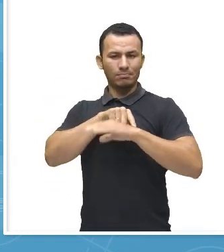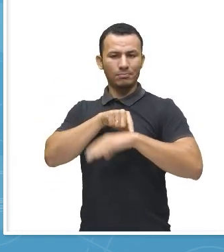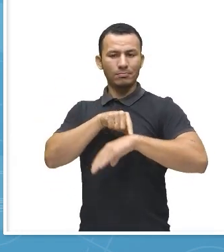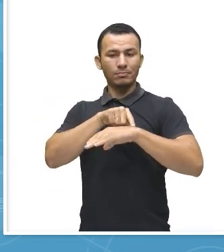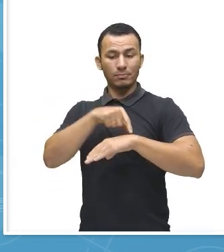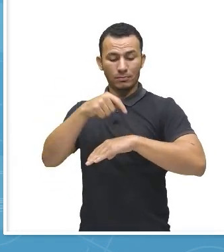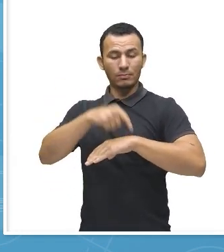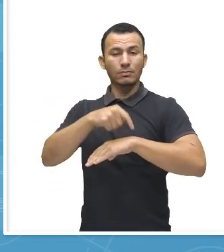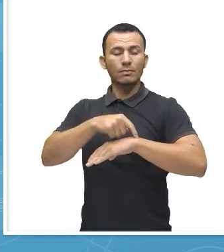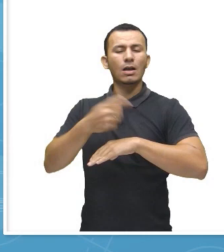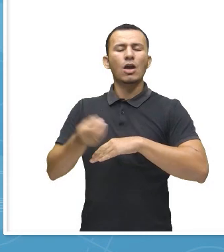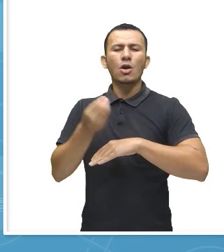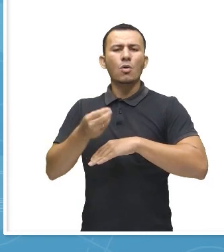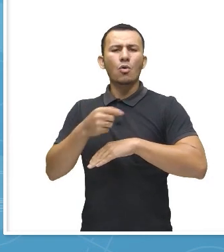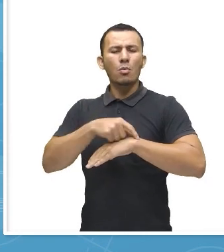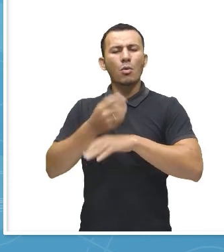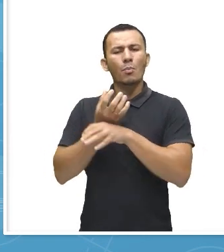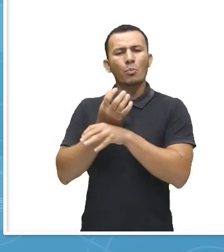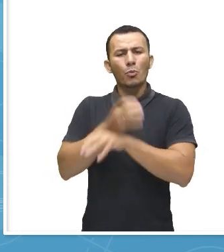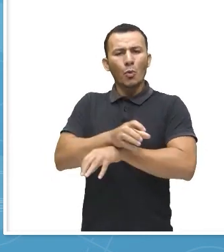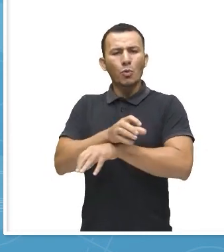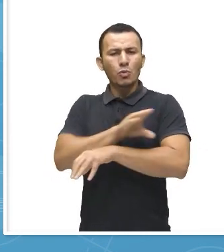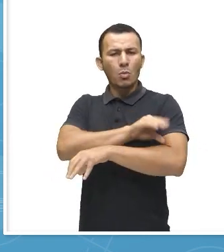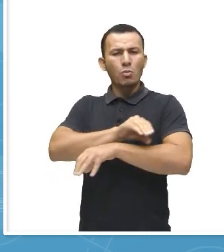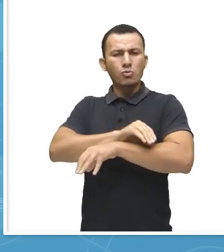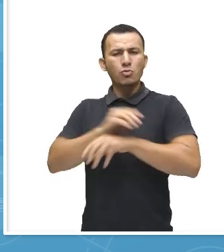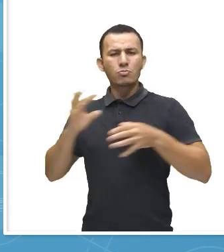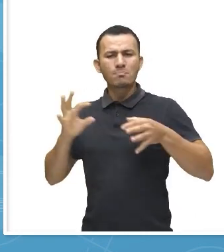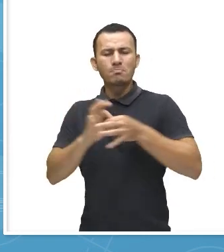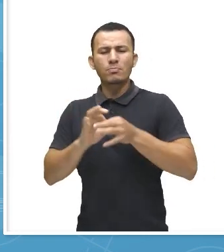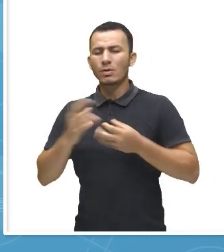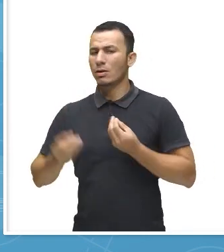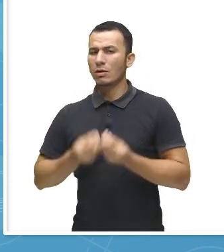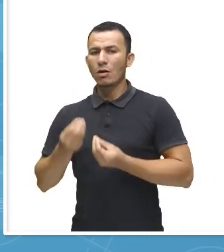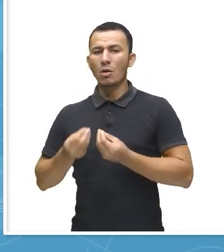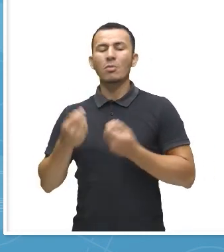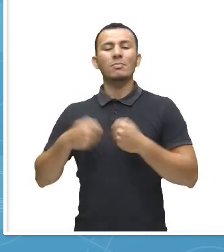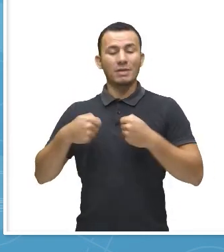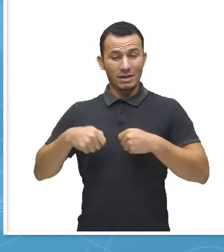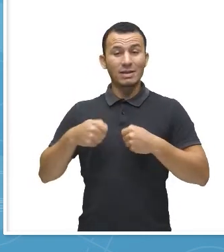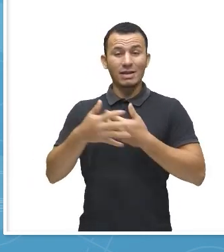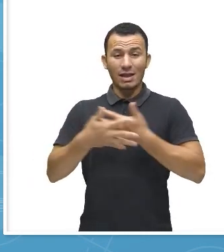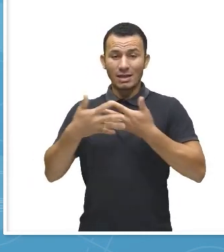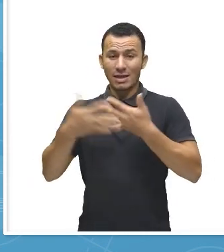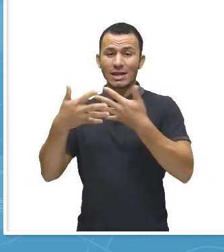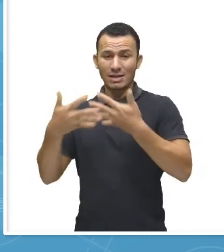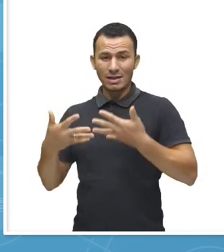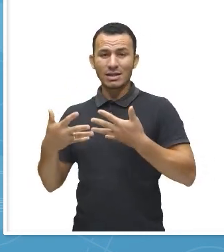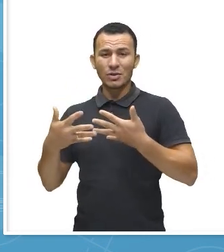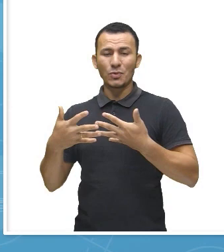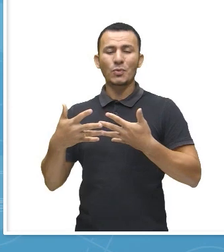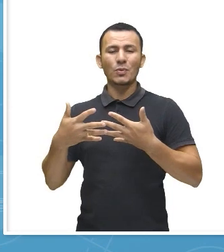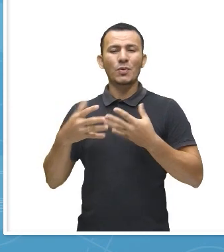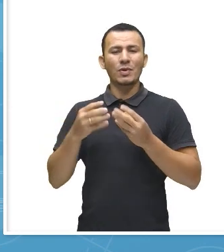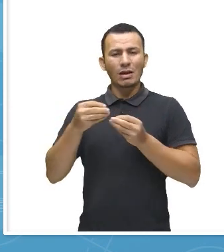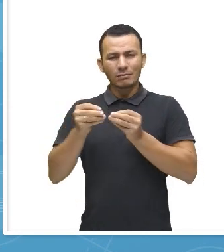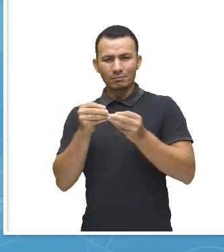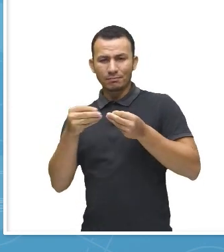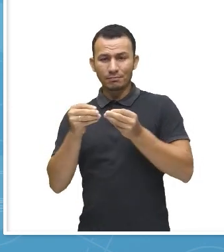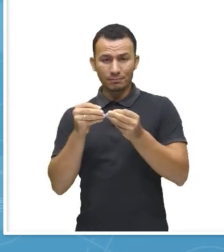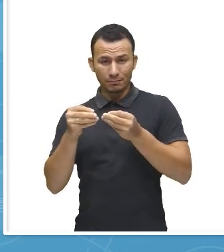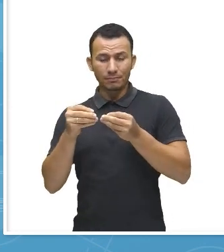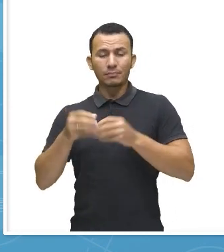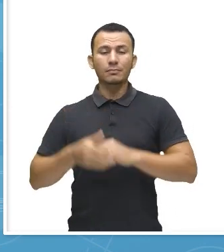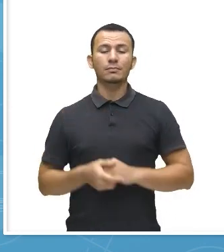entre o músculo e um tendão, nós vamos precisar desse tecido, né? Que são os ligamentos aí, ó. Então